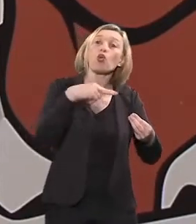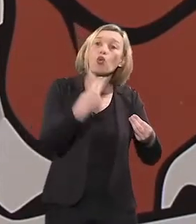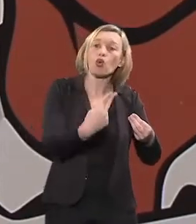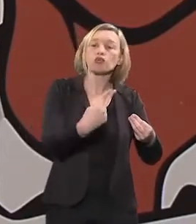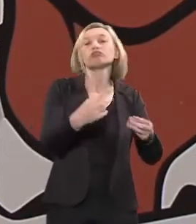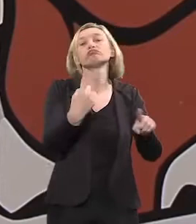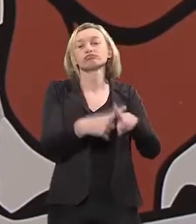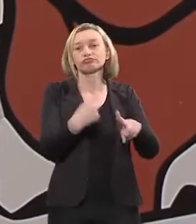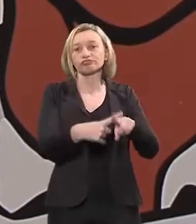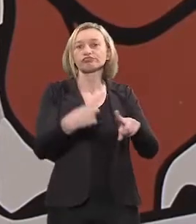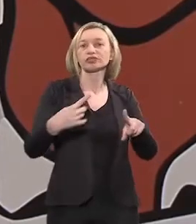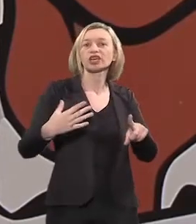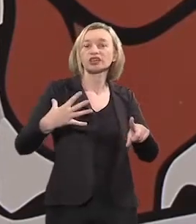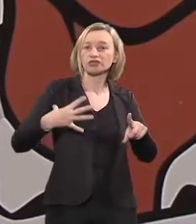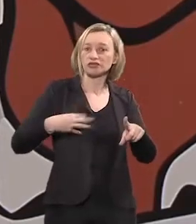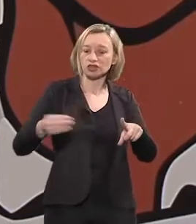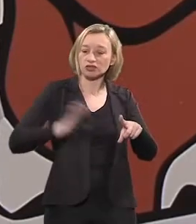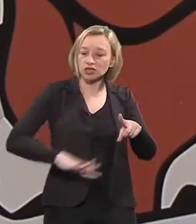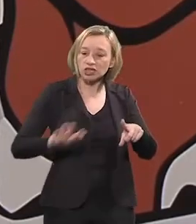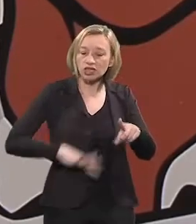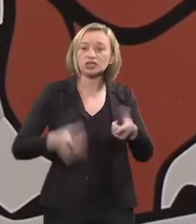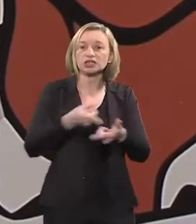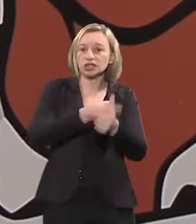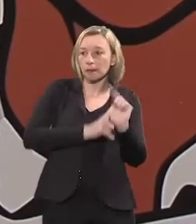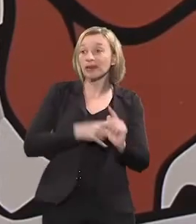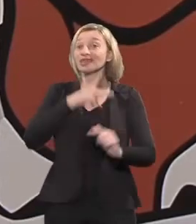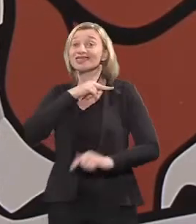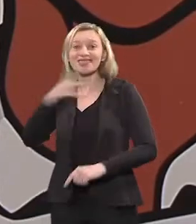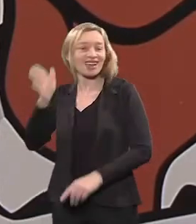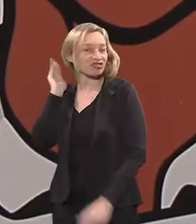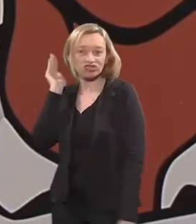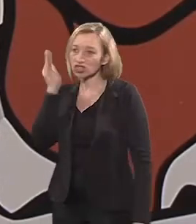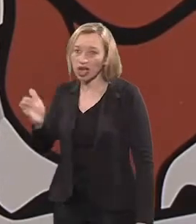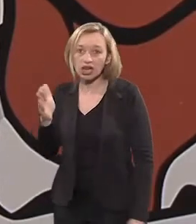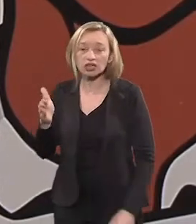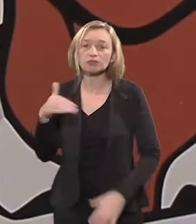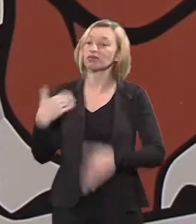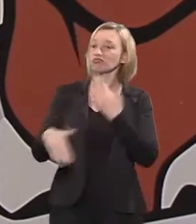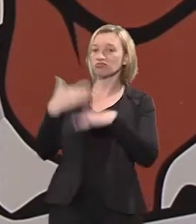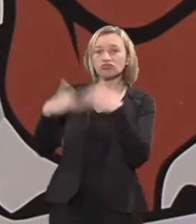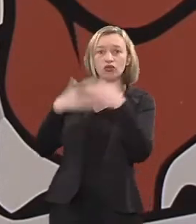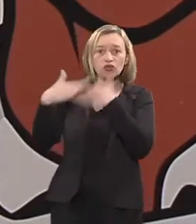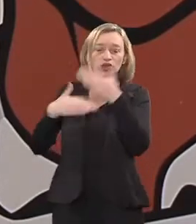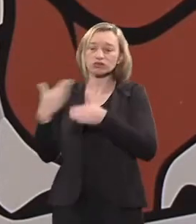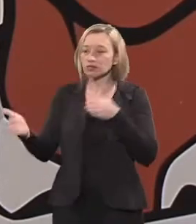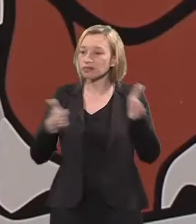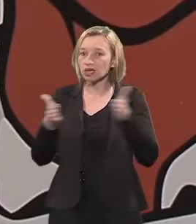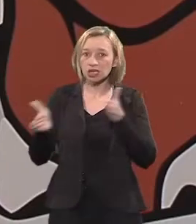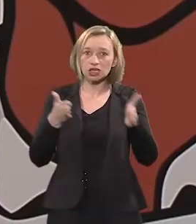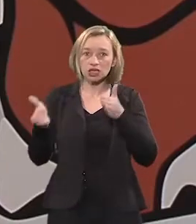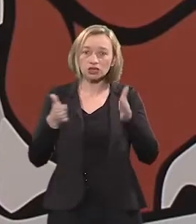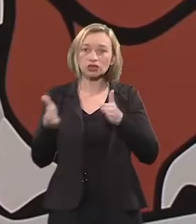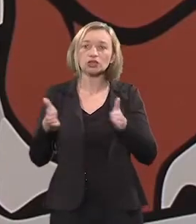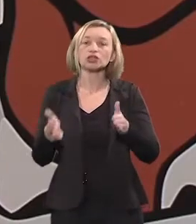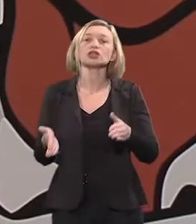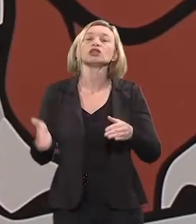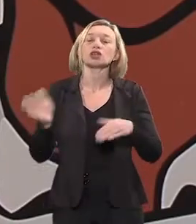ou então porque ela tem crianças e filhos que dependem diretamente dela para se desenvolver nesse